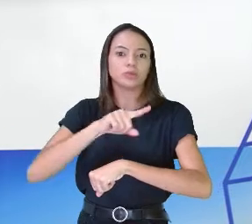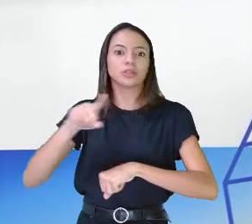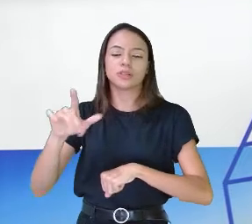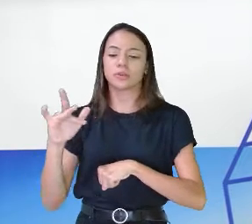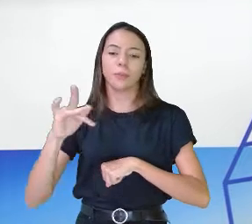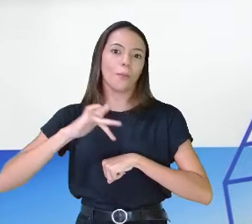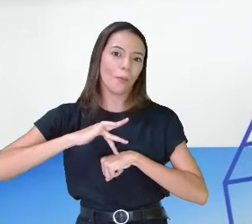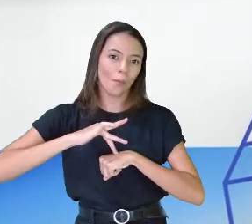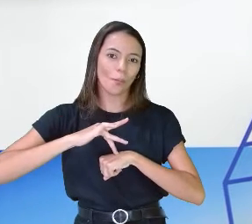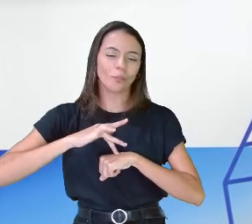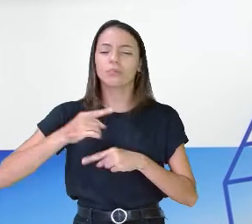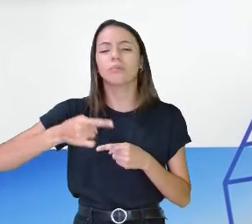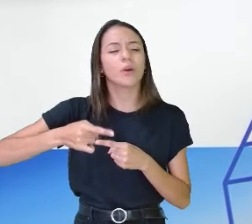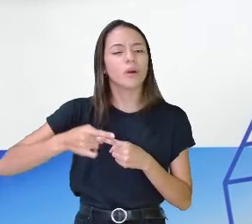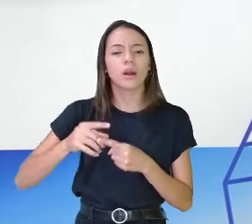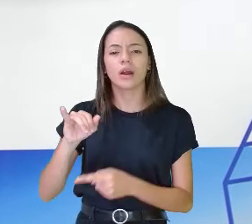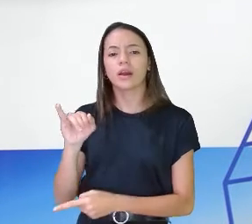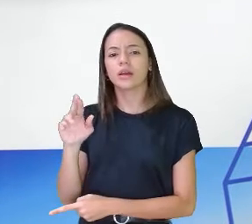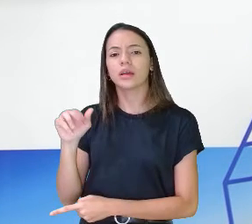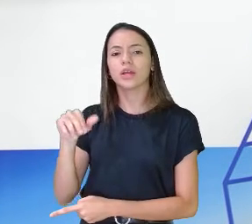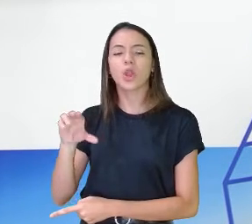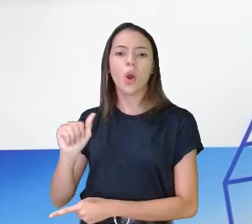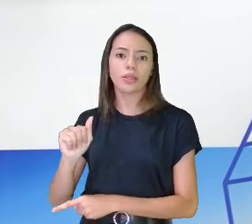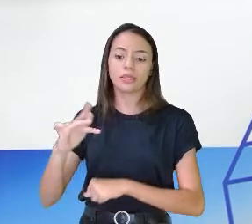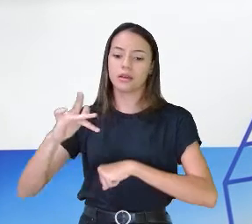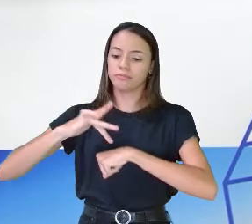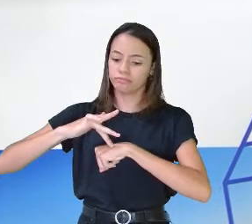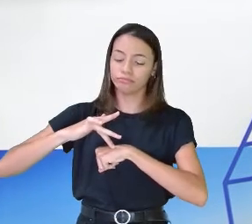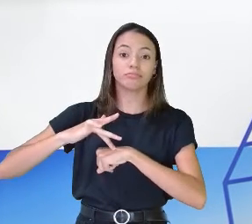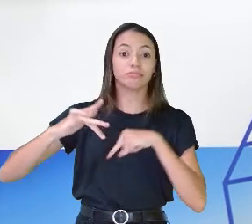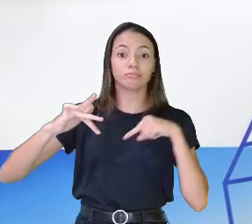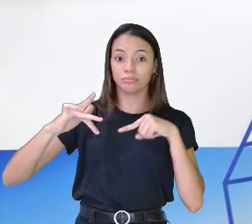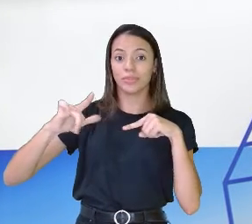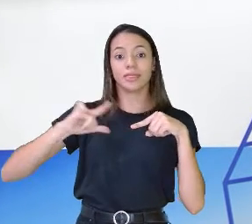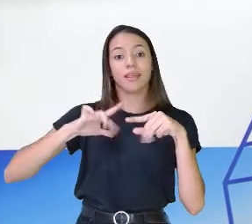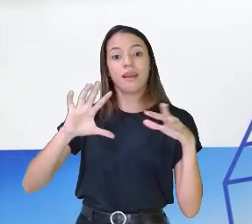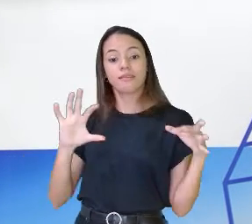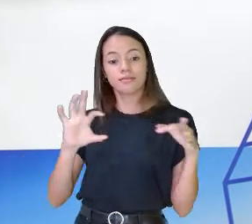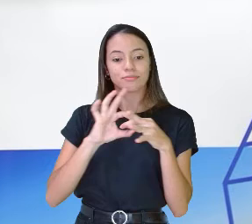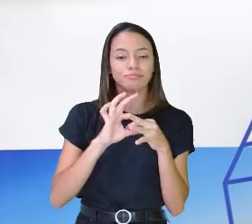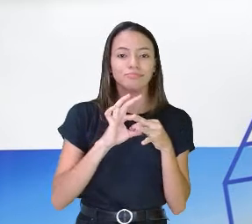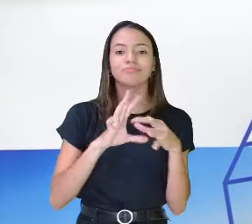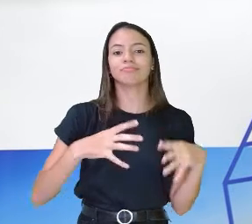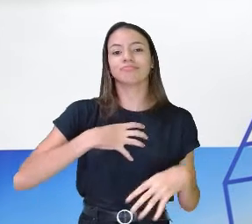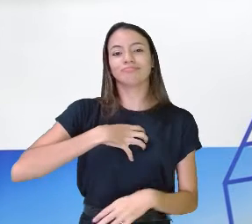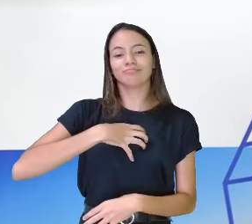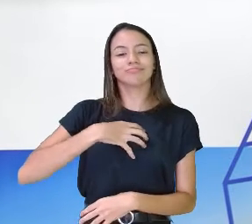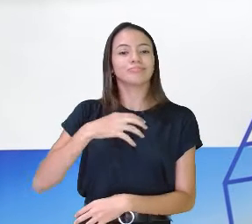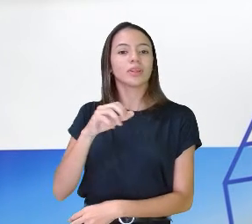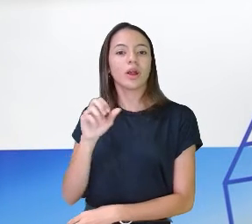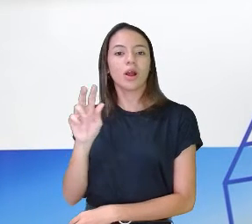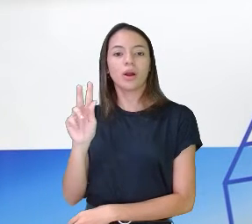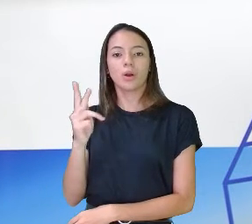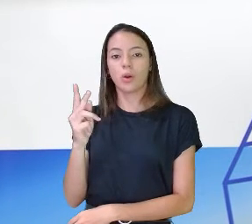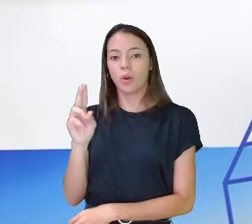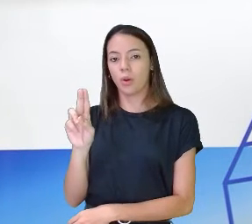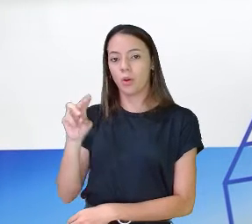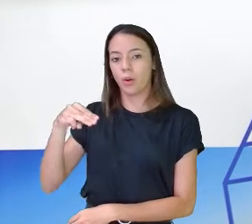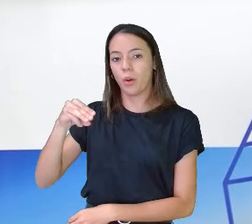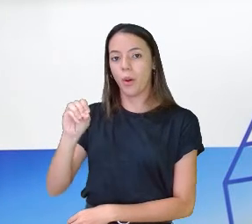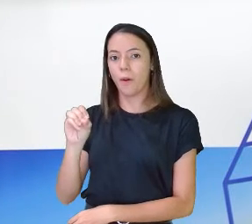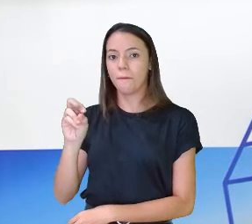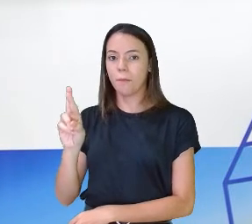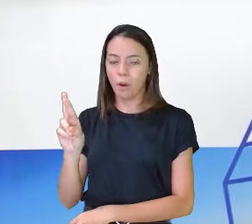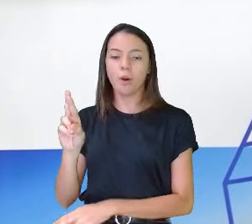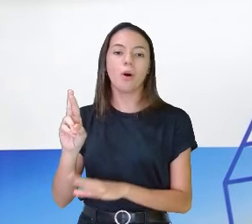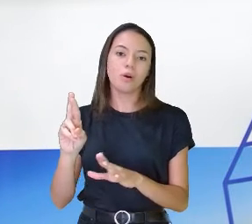né? Até porque a ironia é um dos elementos do humor. E ouso dizer, um dos melhores elementos do humor, né? Nada